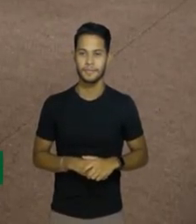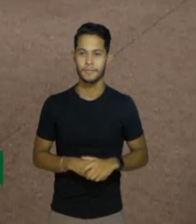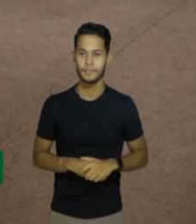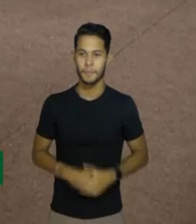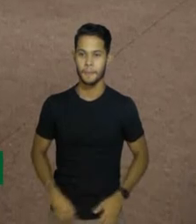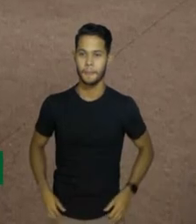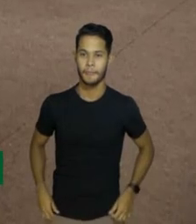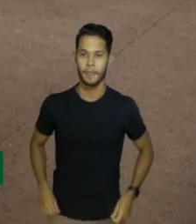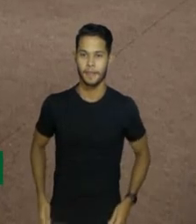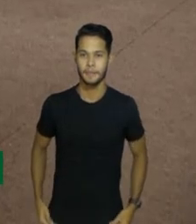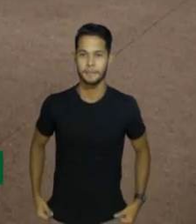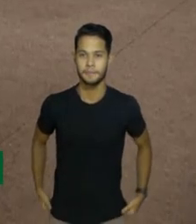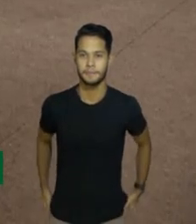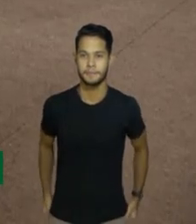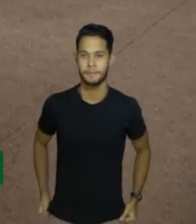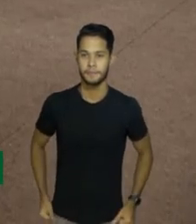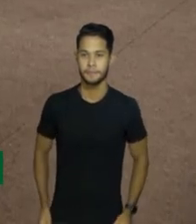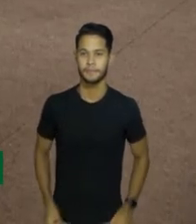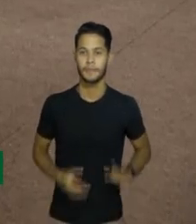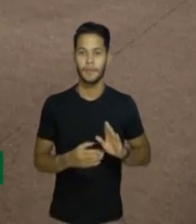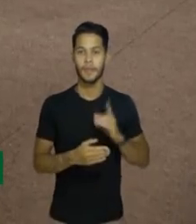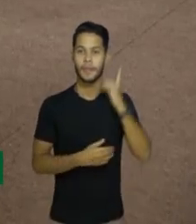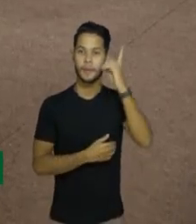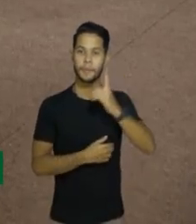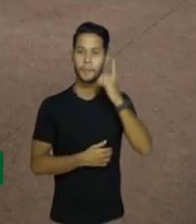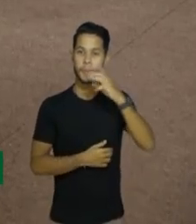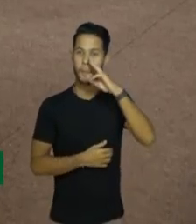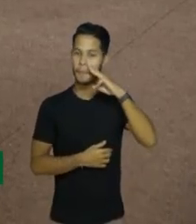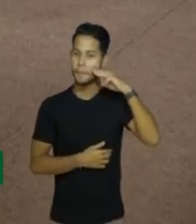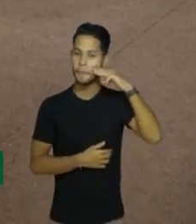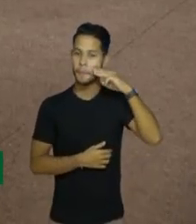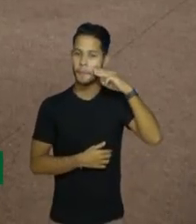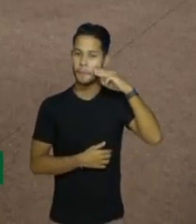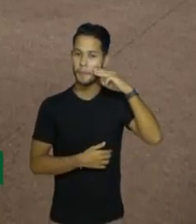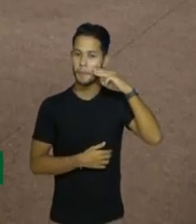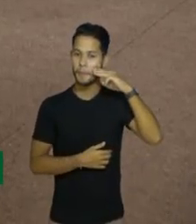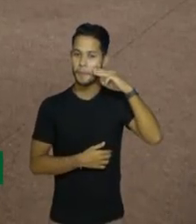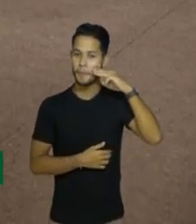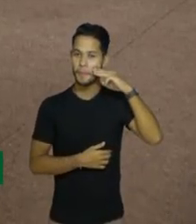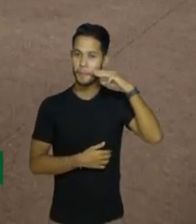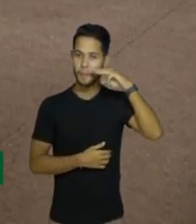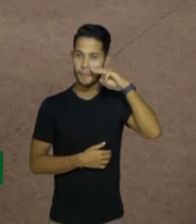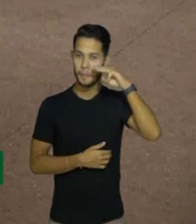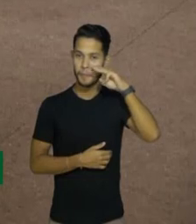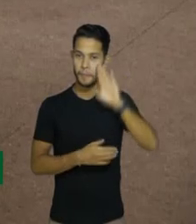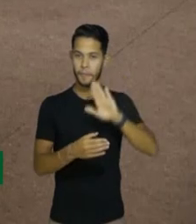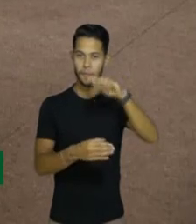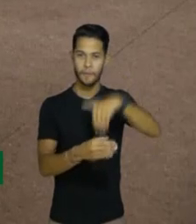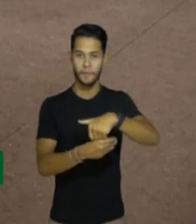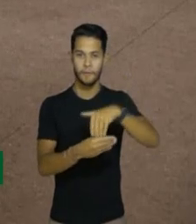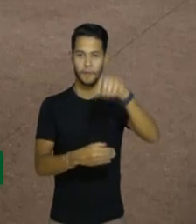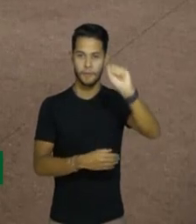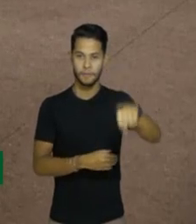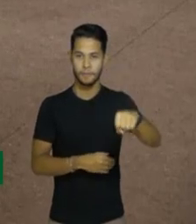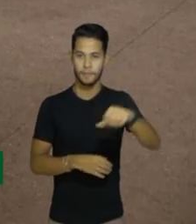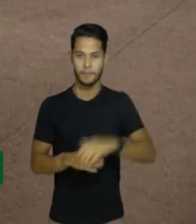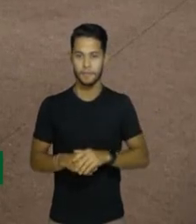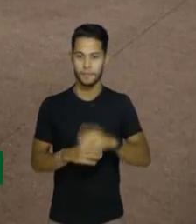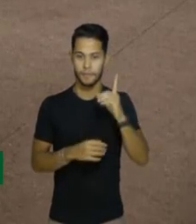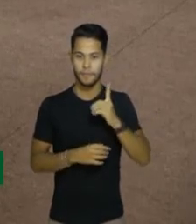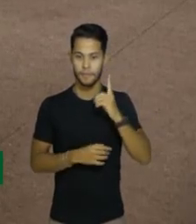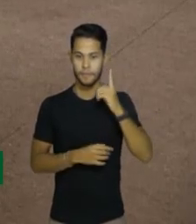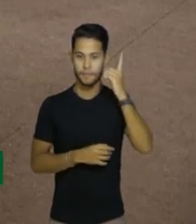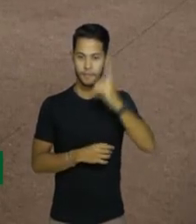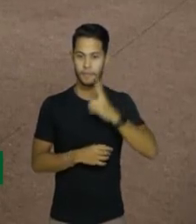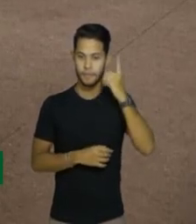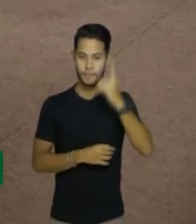Como vota deputado Marcos da Rosa? Deputado Marcos da Rosa vota sim. Como vota deputado Marcos Vieira? Deputado Marcos Vieira